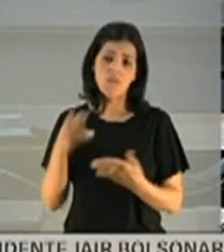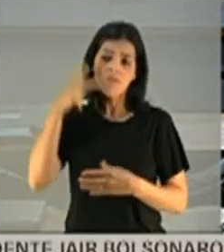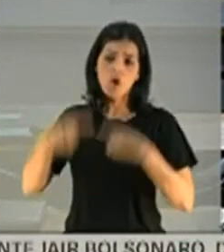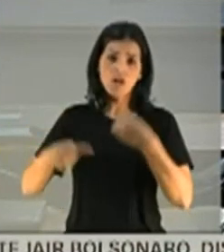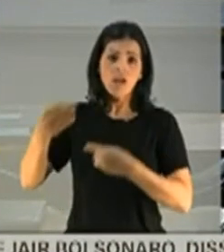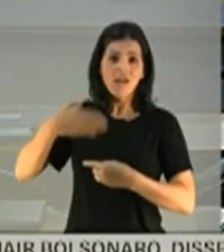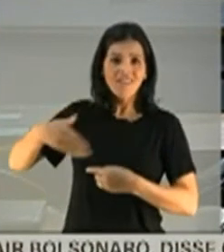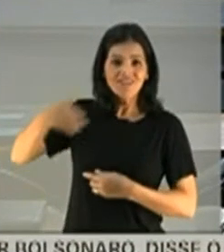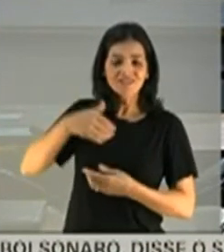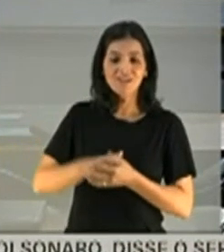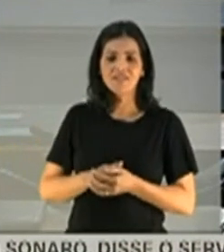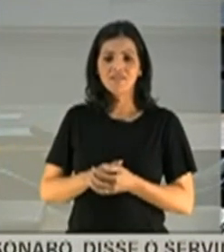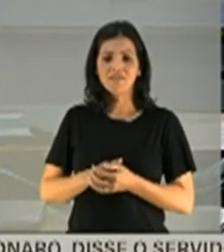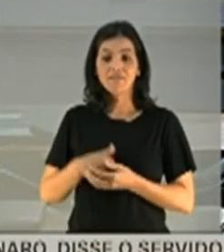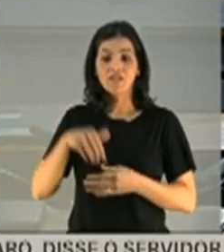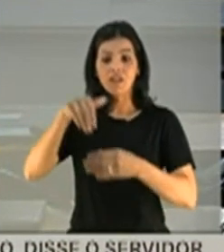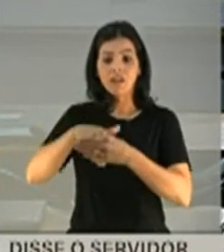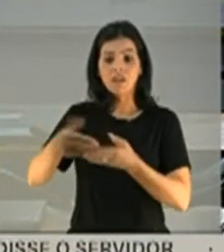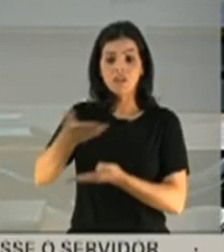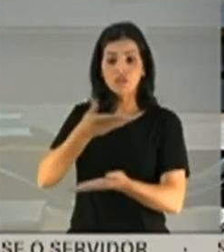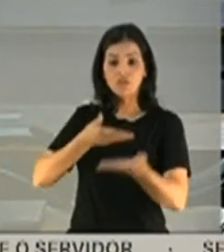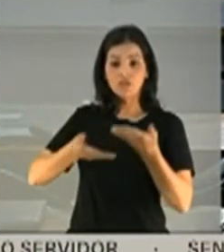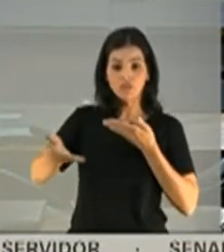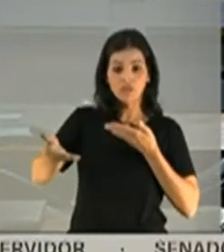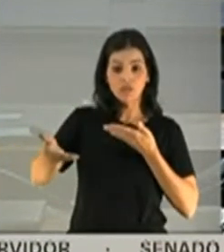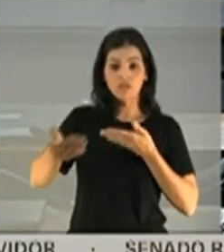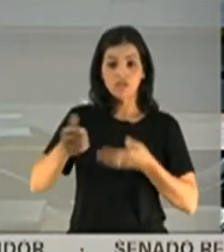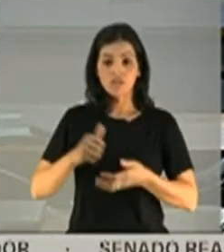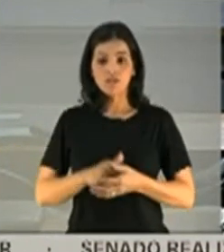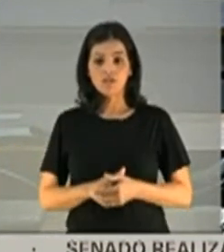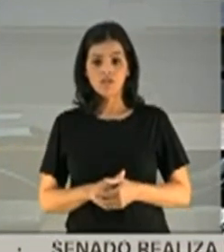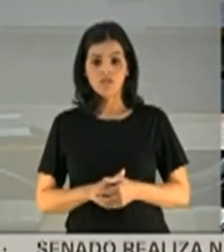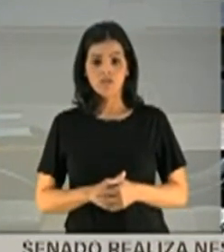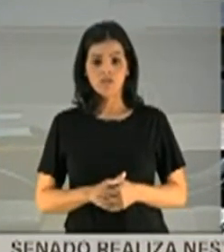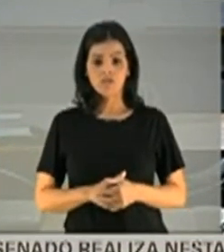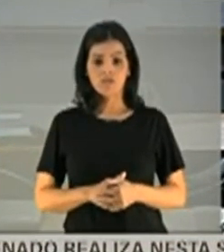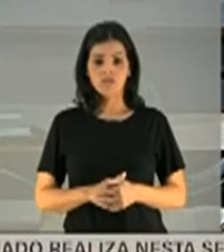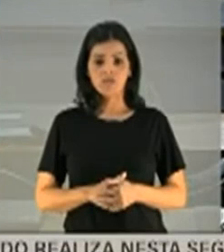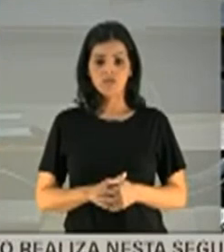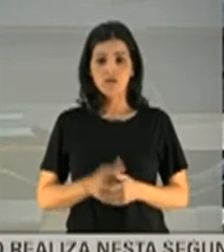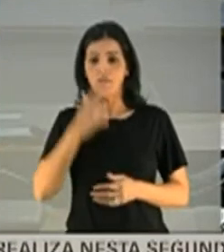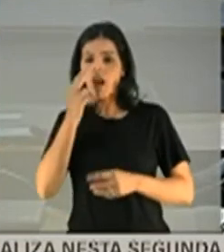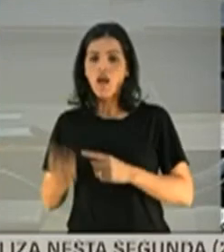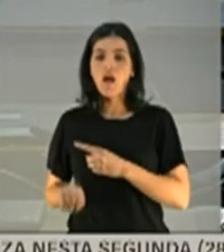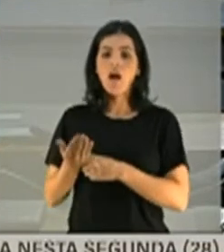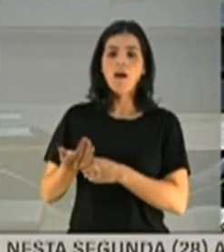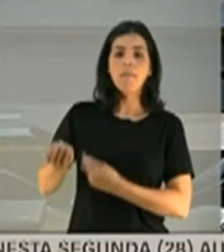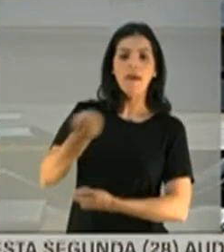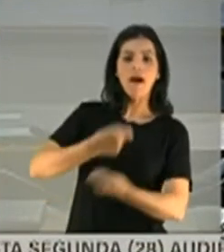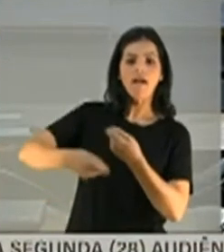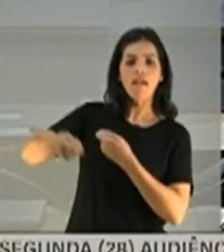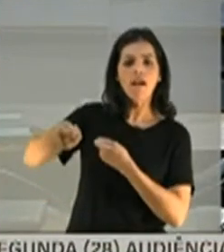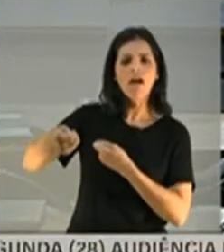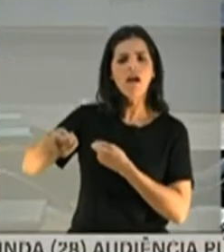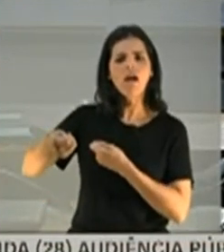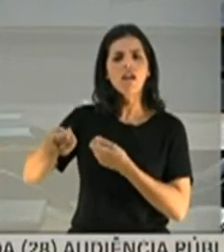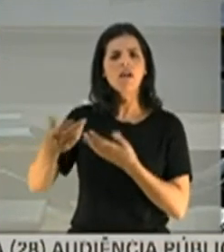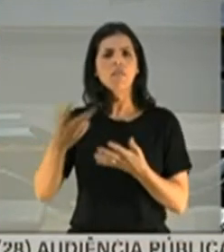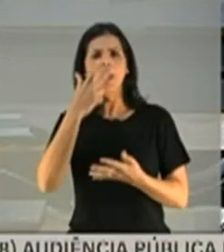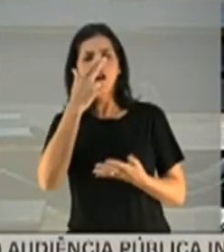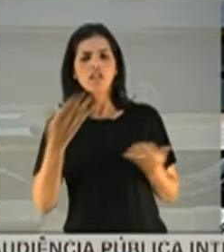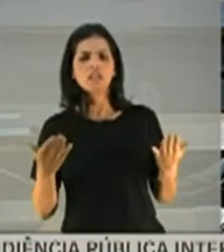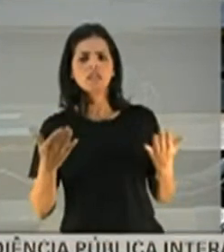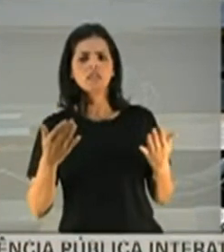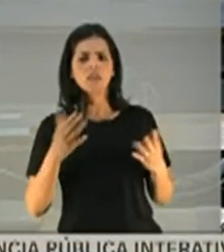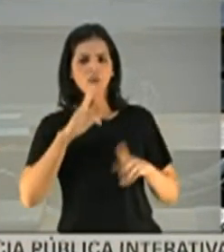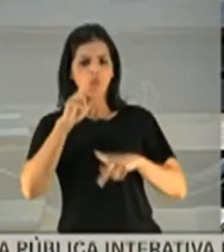Toma lá da cá, a barganha, tudo isso o povo brasileiro não